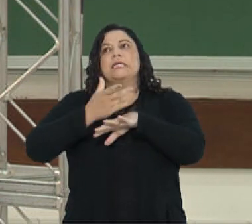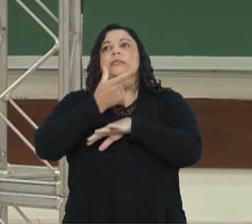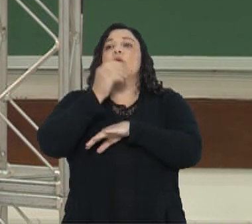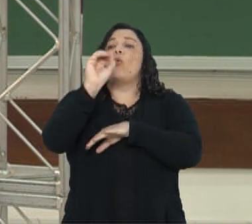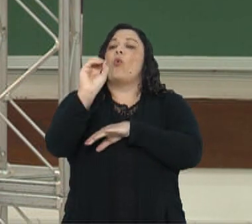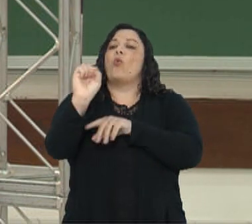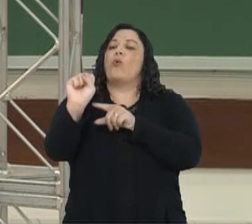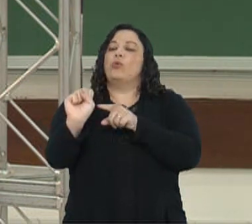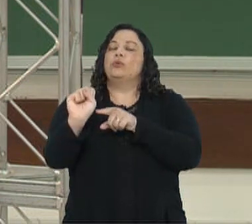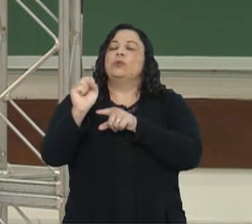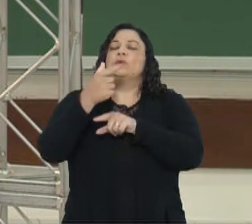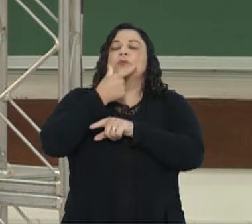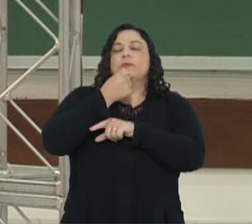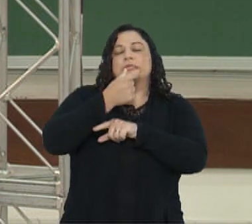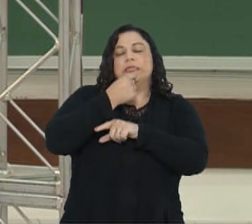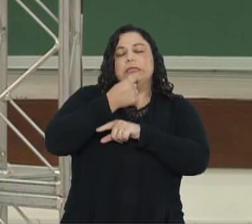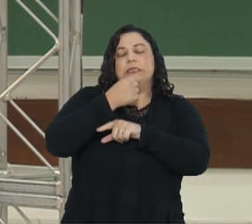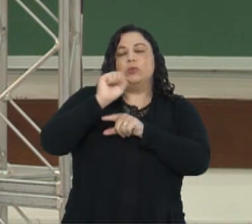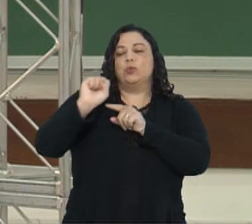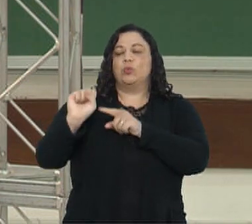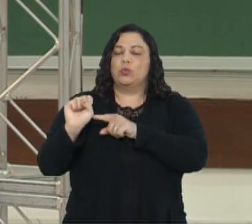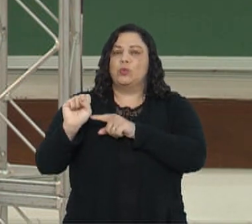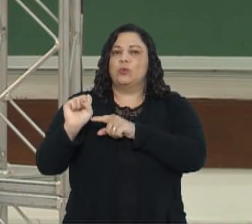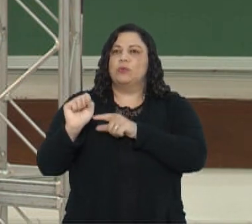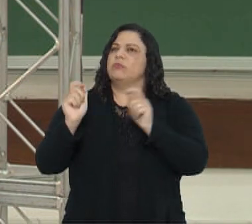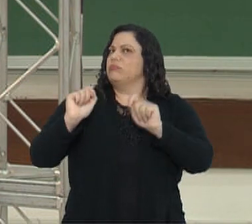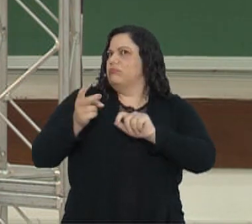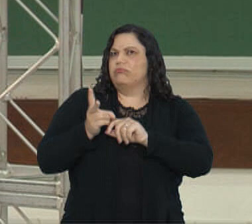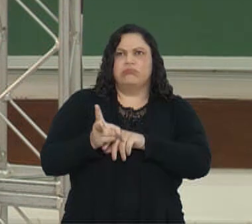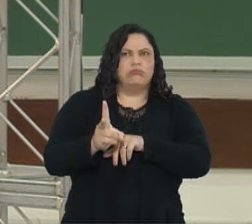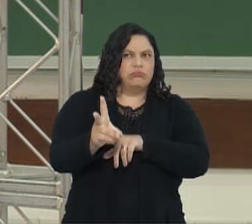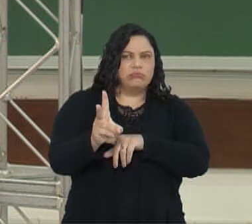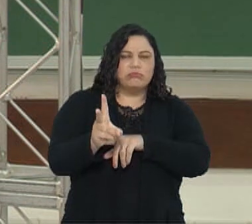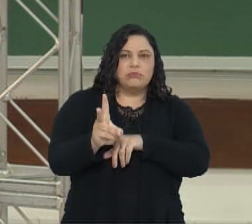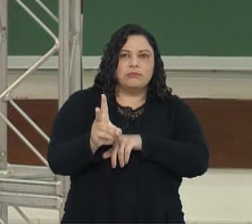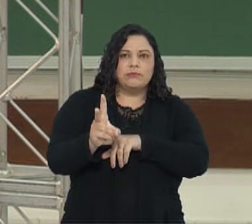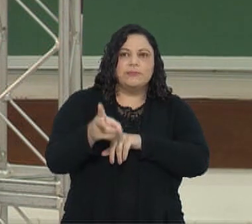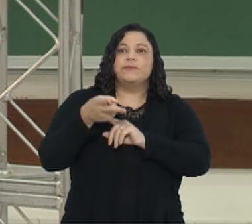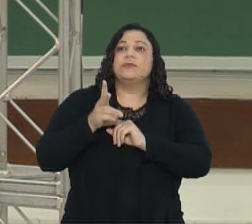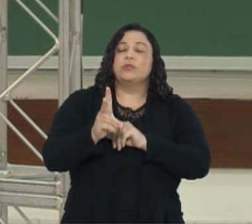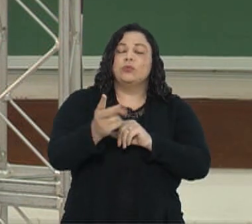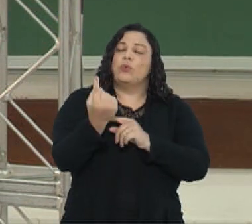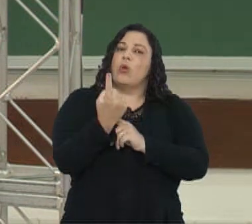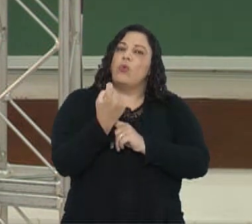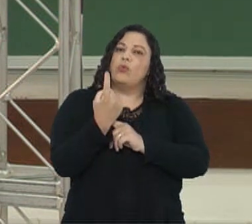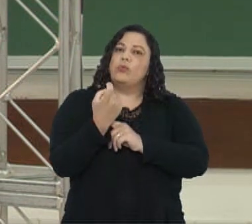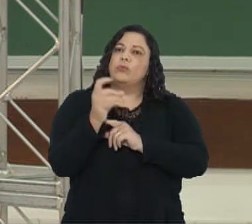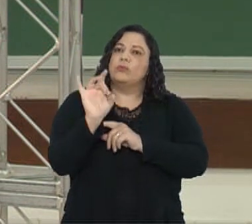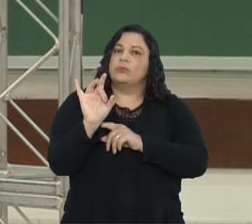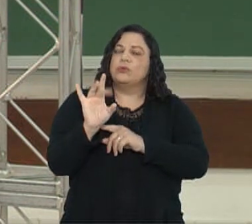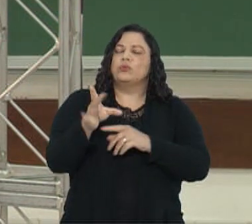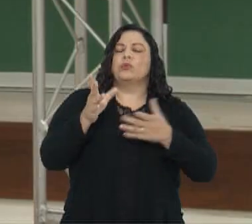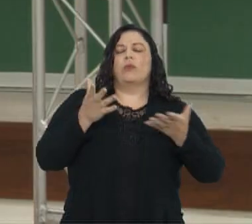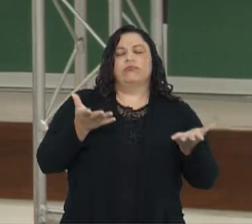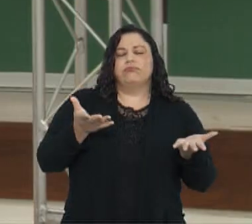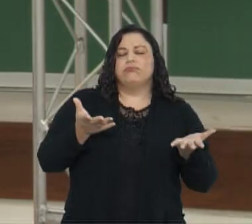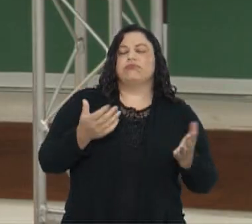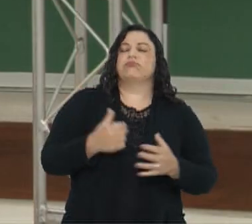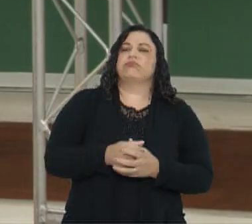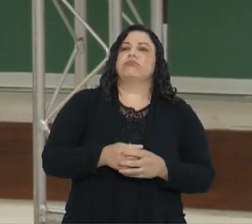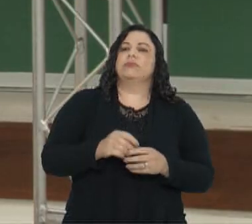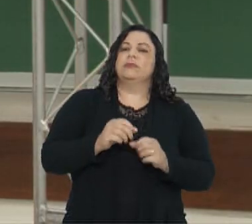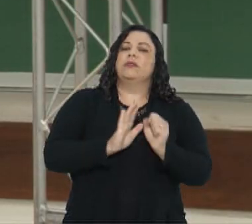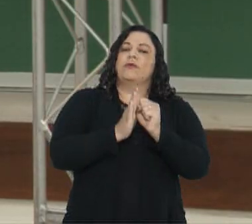ok? Então, os meninos beberam, mas eu tenho meninos, um núcleo só. Então, permanece